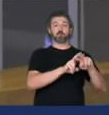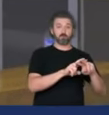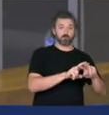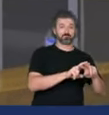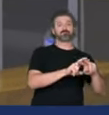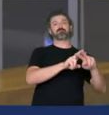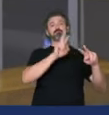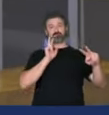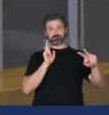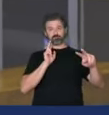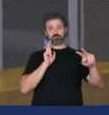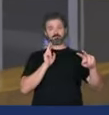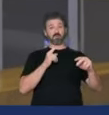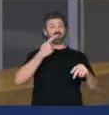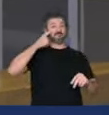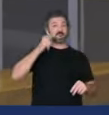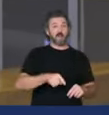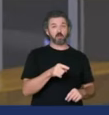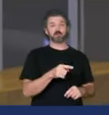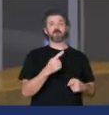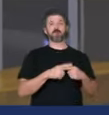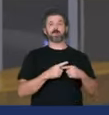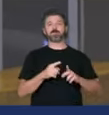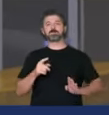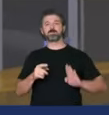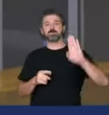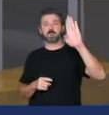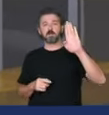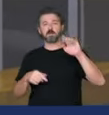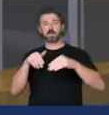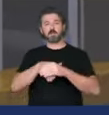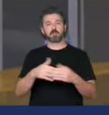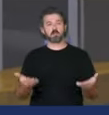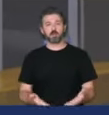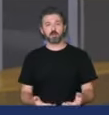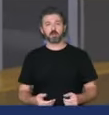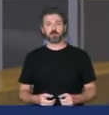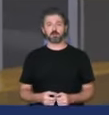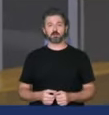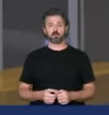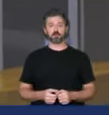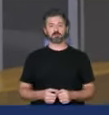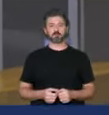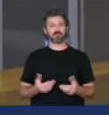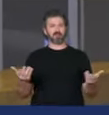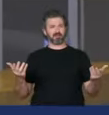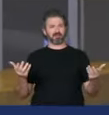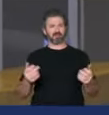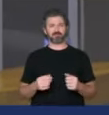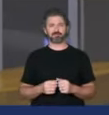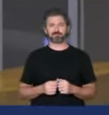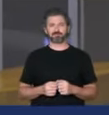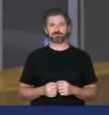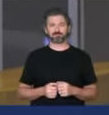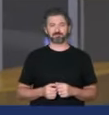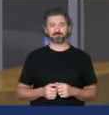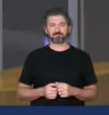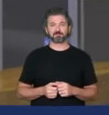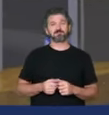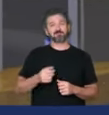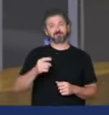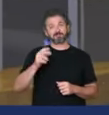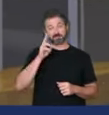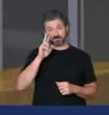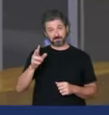descondenada de forma fraudulenta para concorrer a essa eleição. E aí nós vemos pessoas